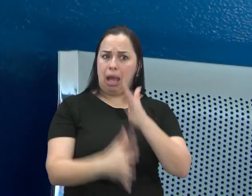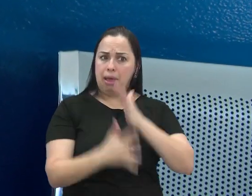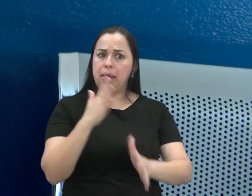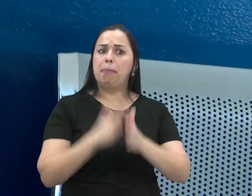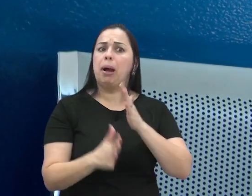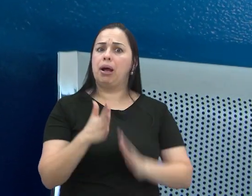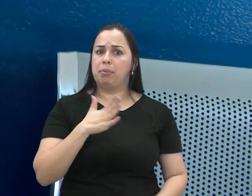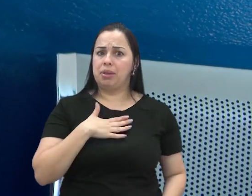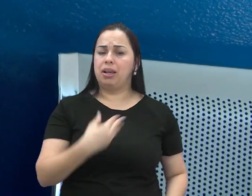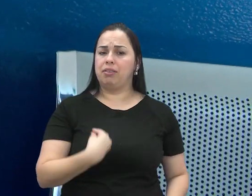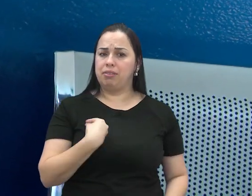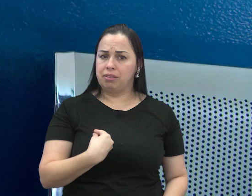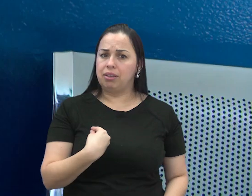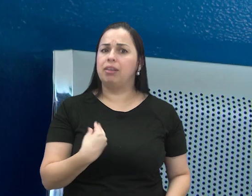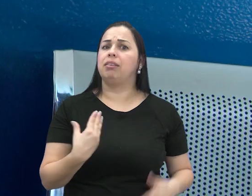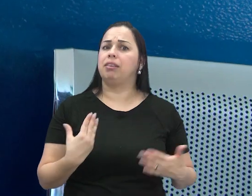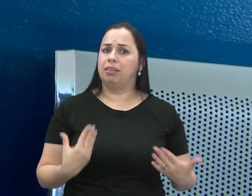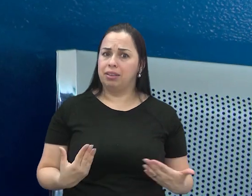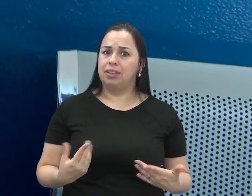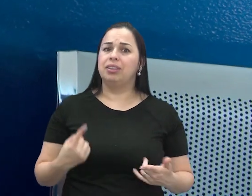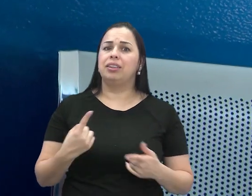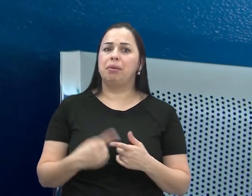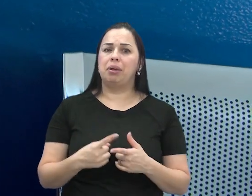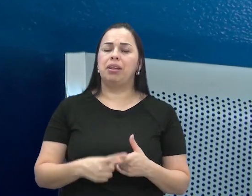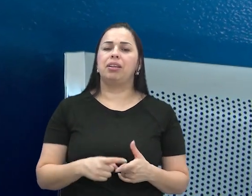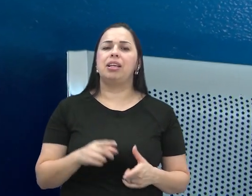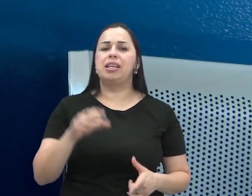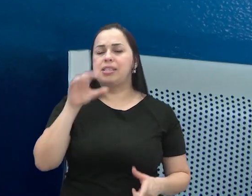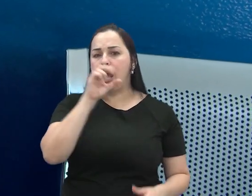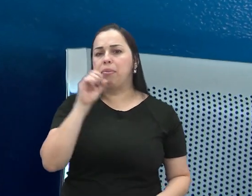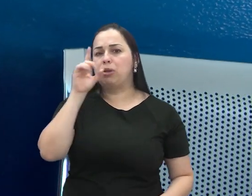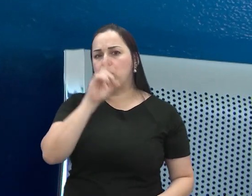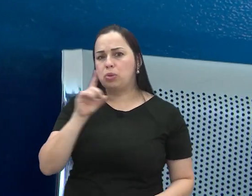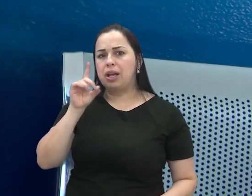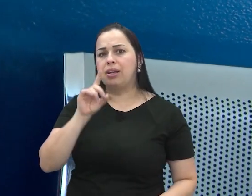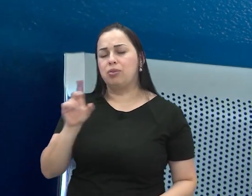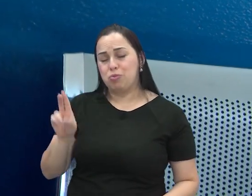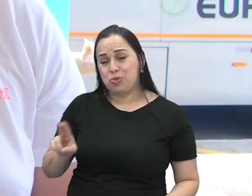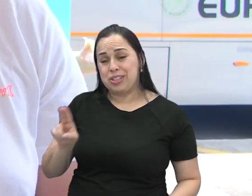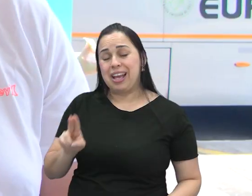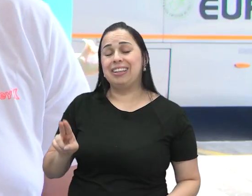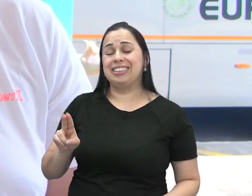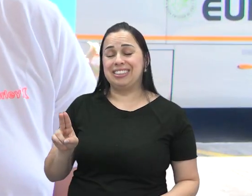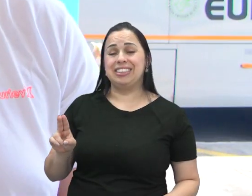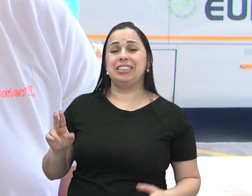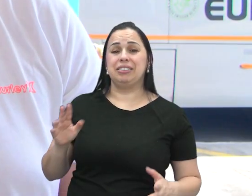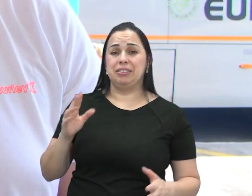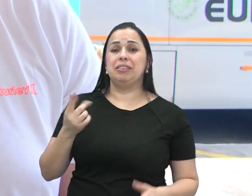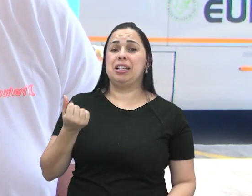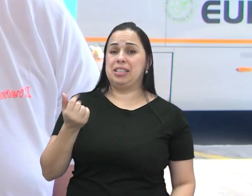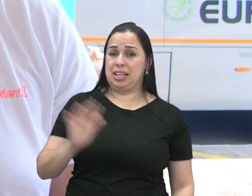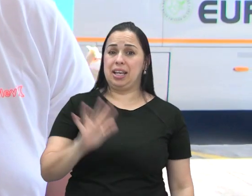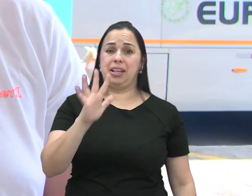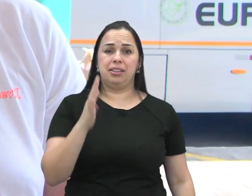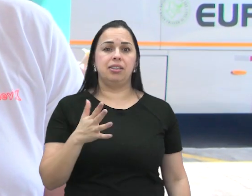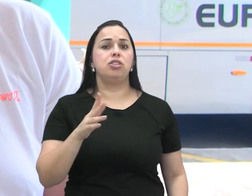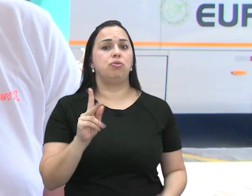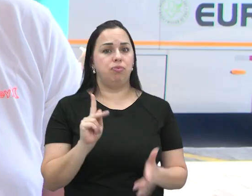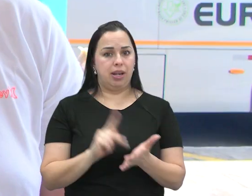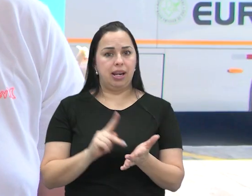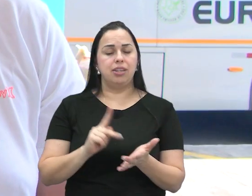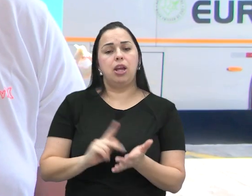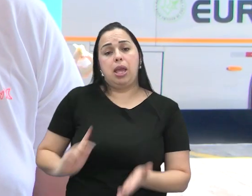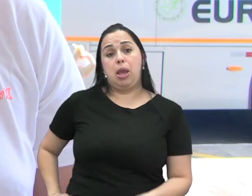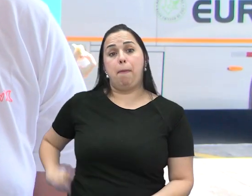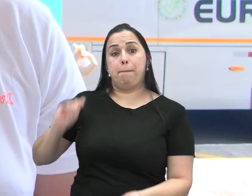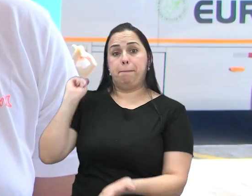ônibus dia de semana principalmente, eu uso o vale estudantil, né? Se eu usar fim de semana vai atrapalhar bastante, sim. Para mim vai ser bem puxado, porque